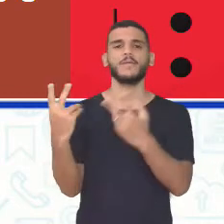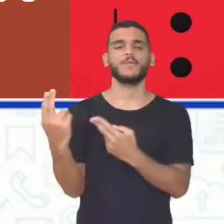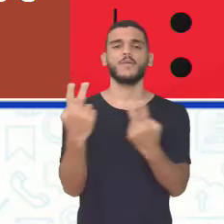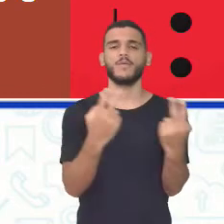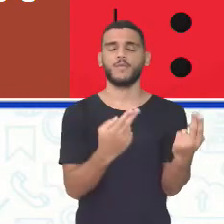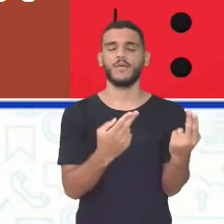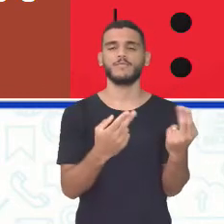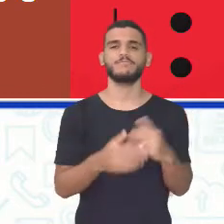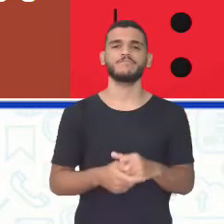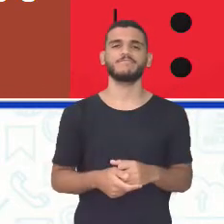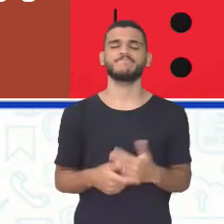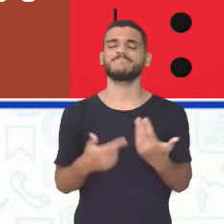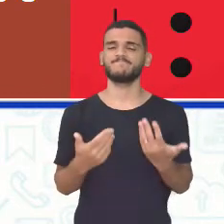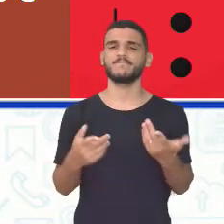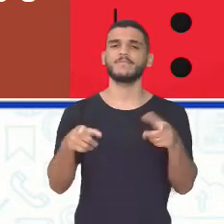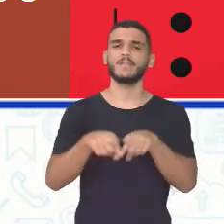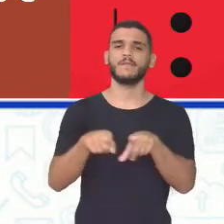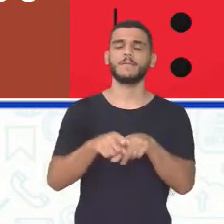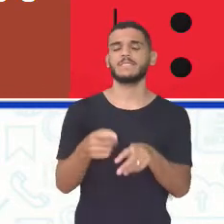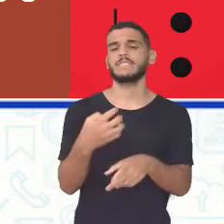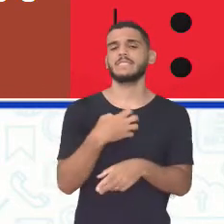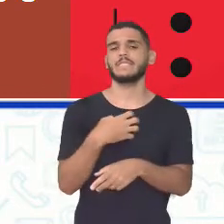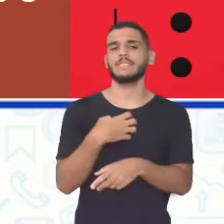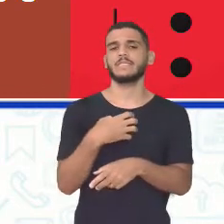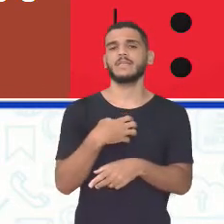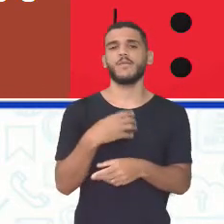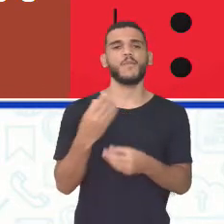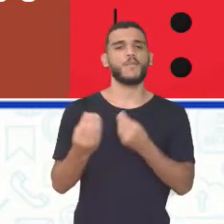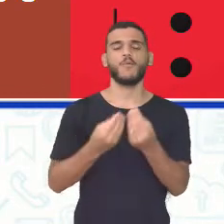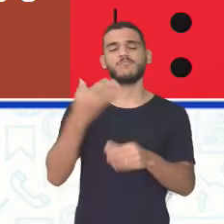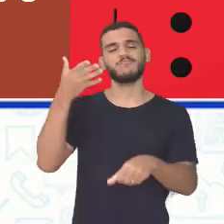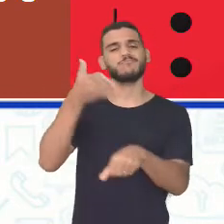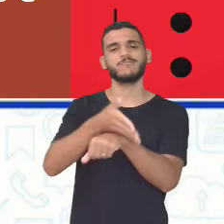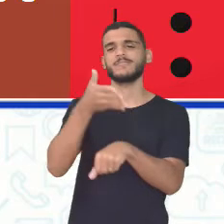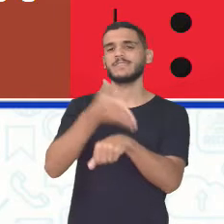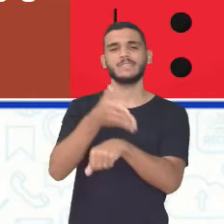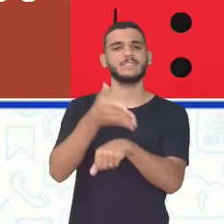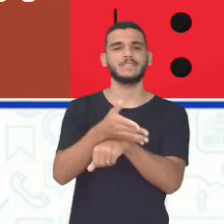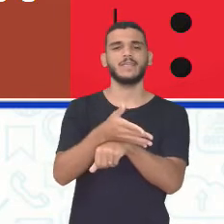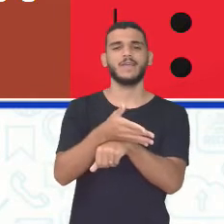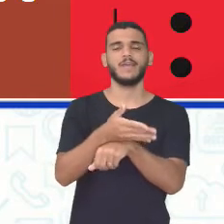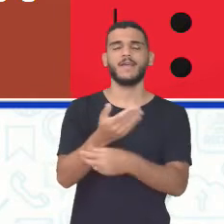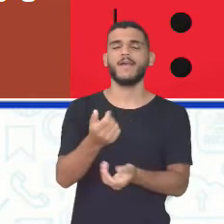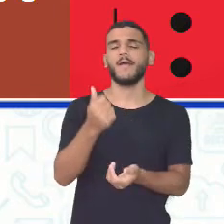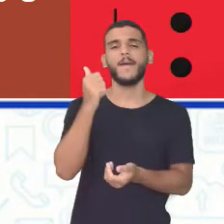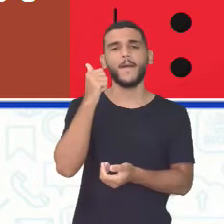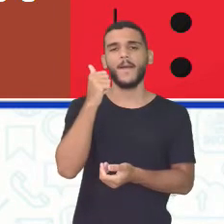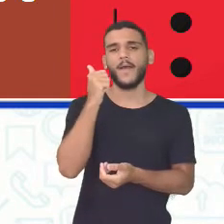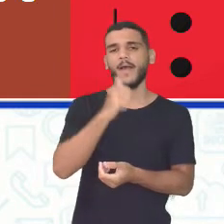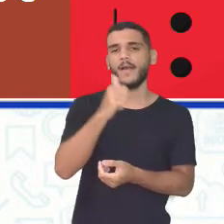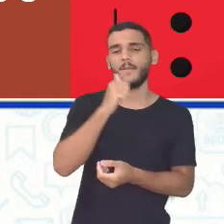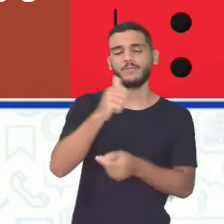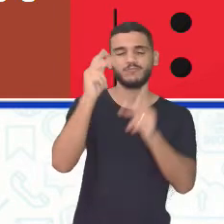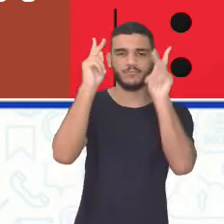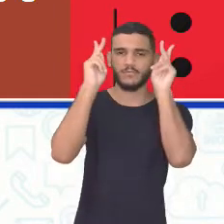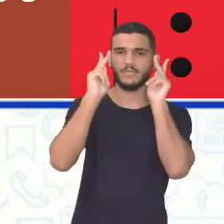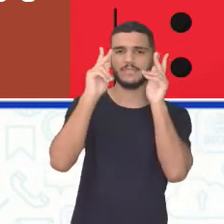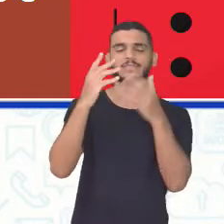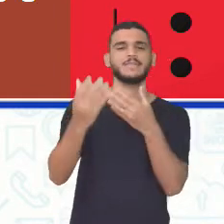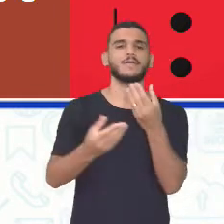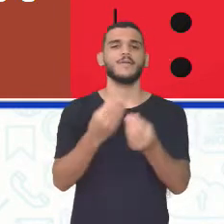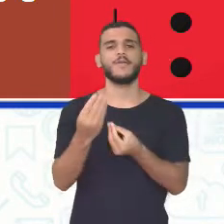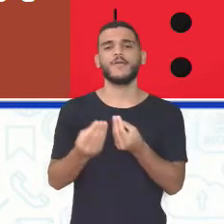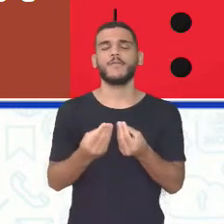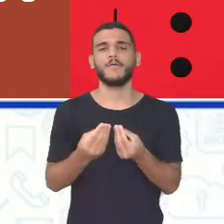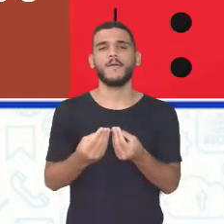Ao sentir que ele não conseguiria ter acesso à sua princesa através de um mundo real, através de um mundo